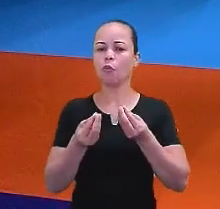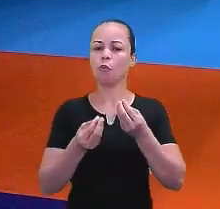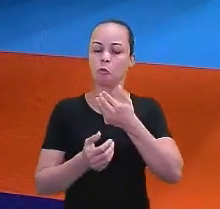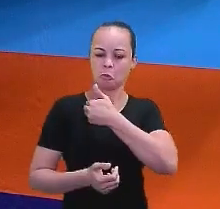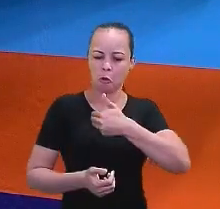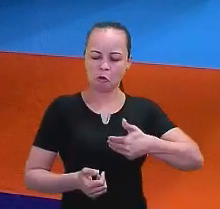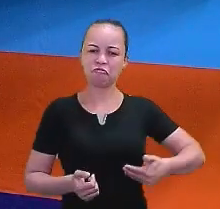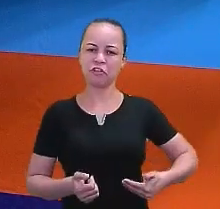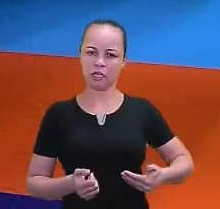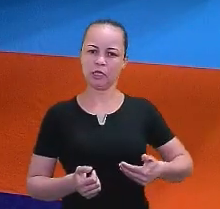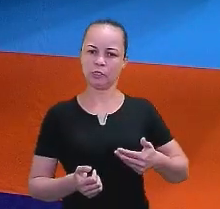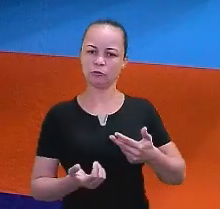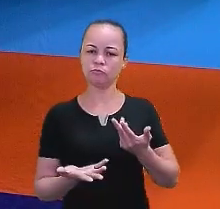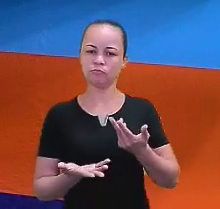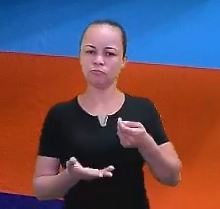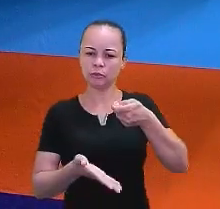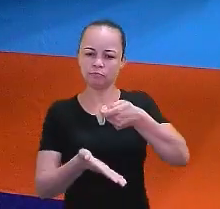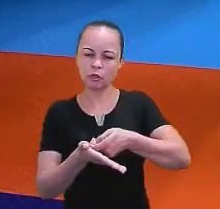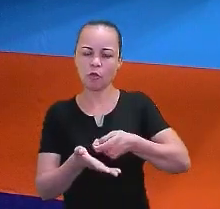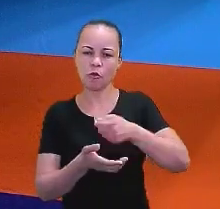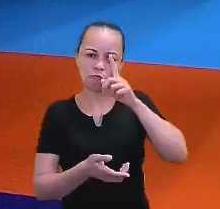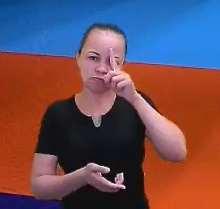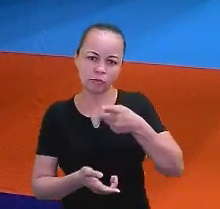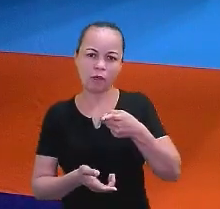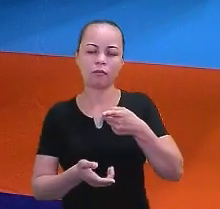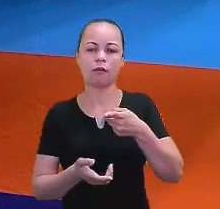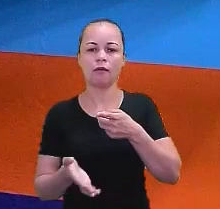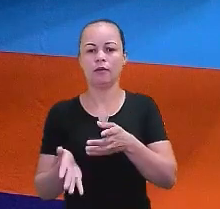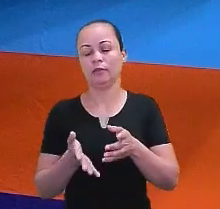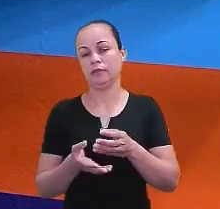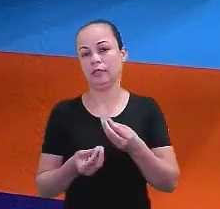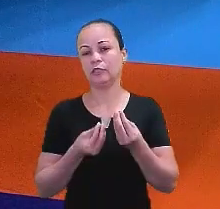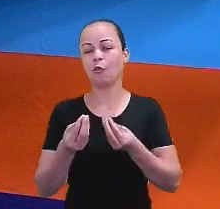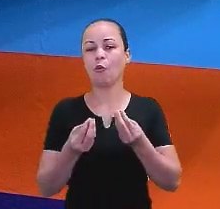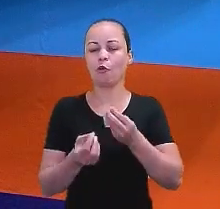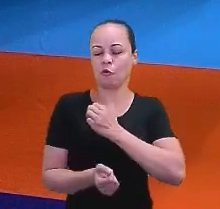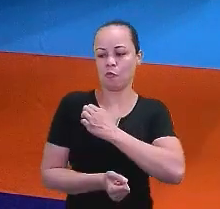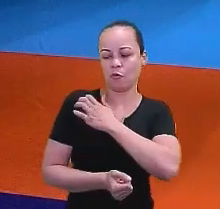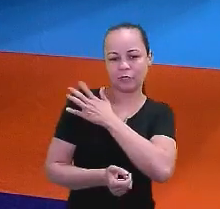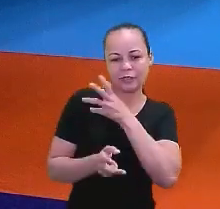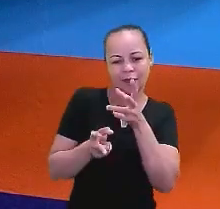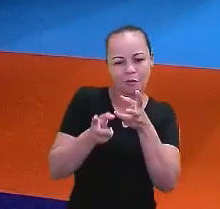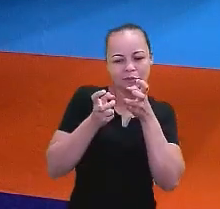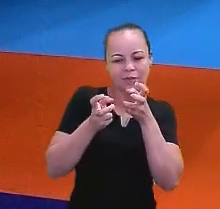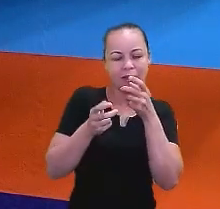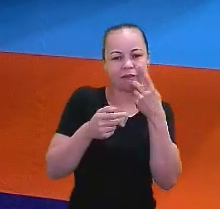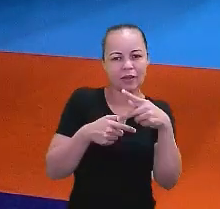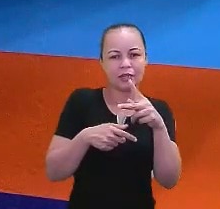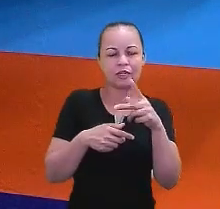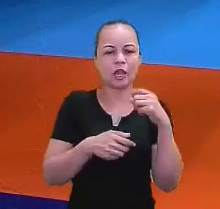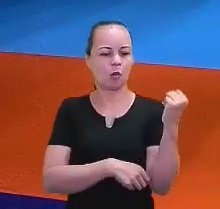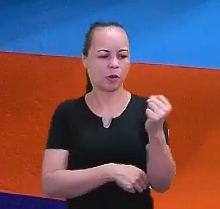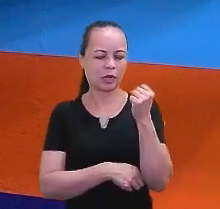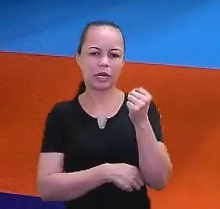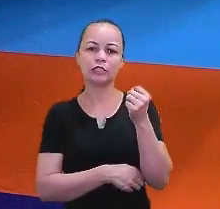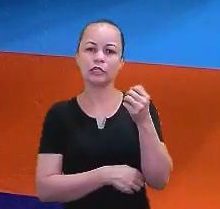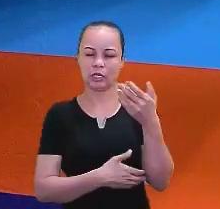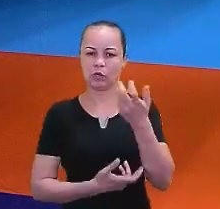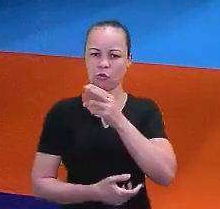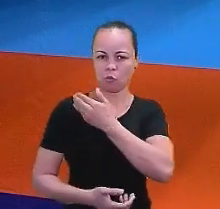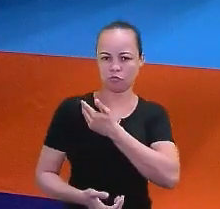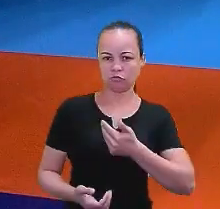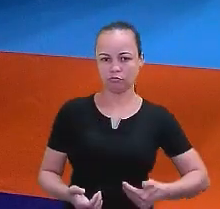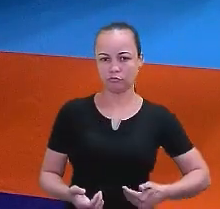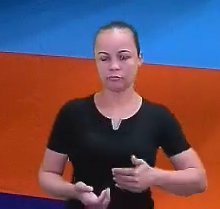governar. Então, isso é um ponto, quando a gente vai observar a forma como militares, quando estão no poder, governam.